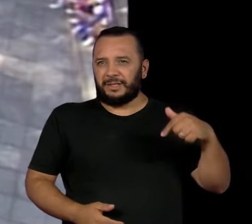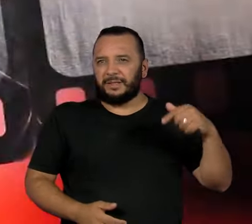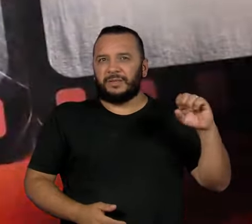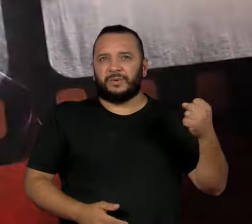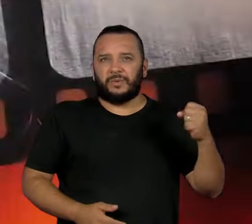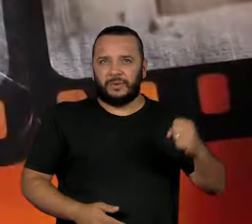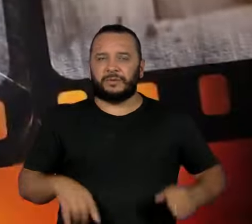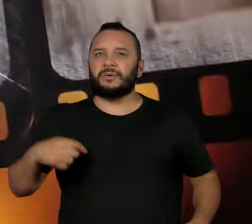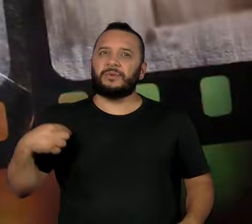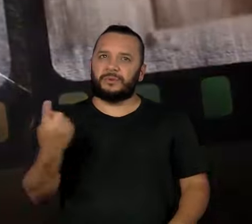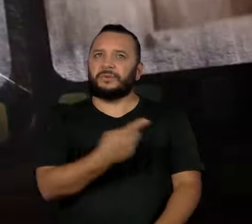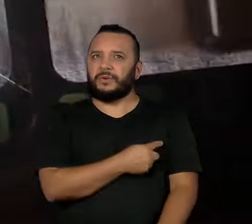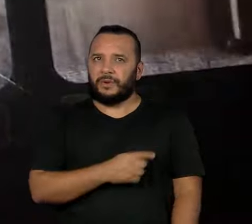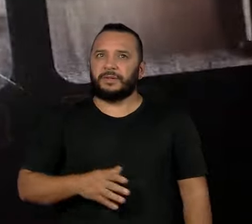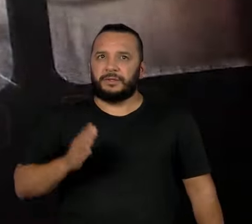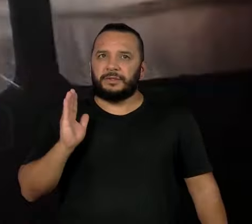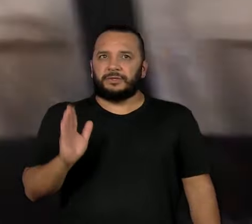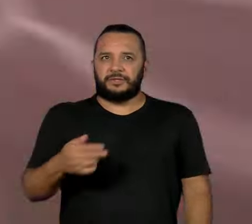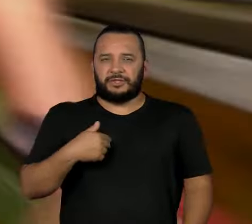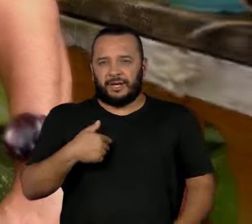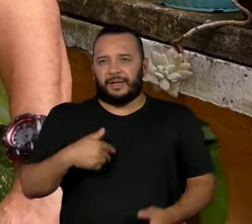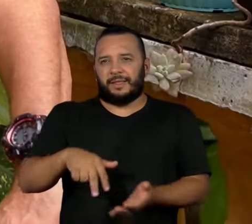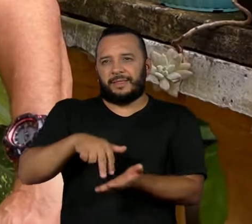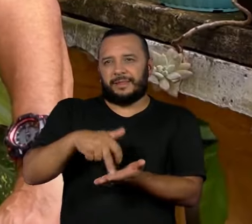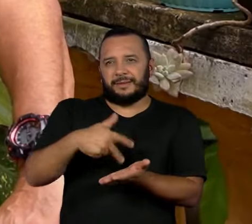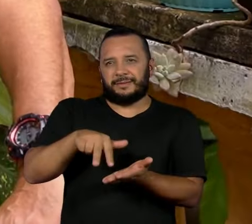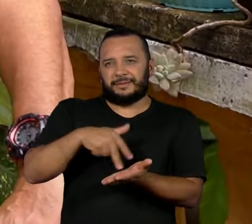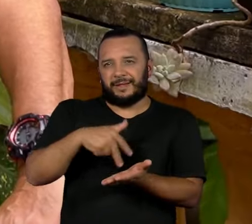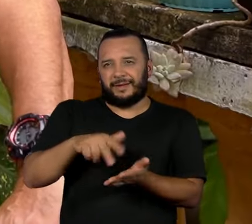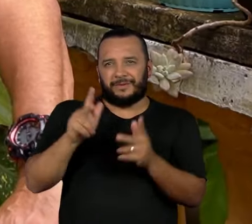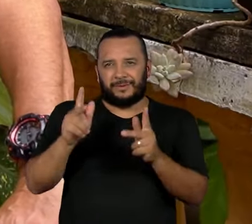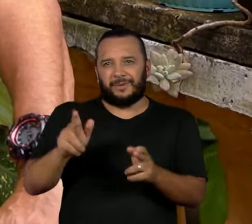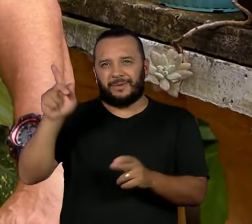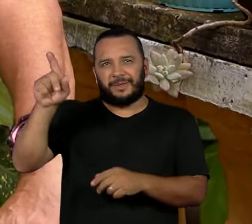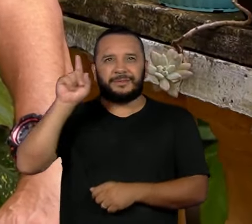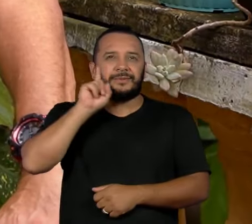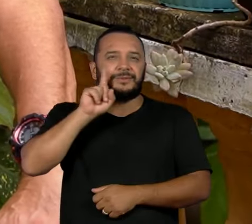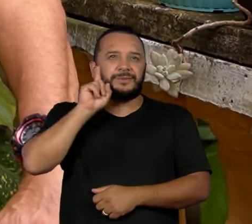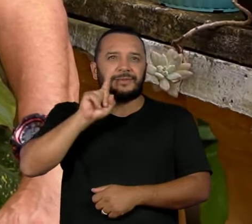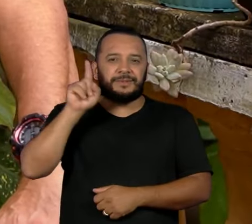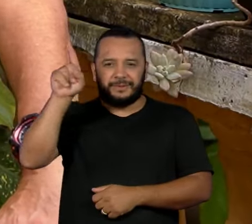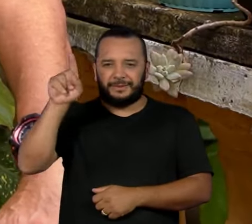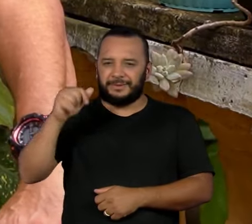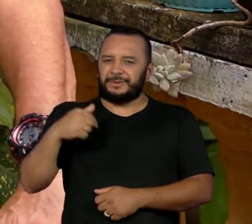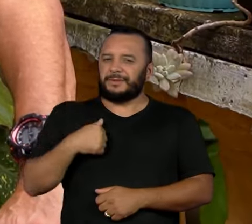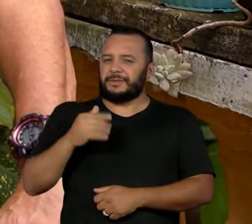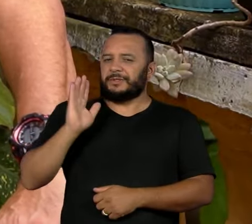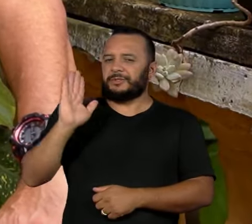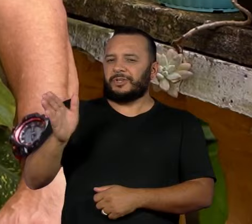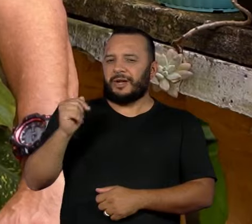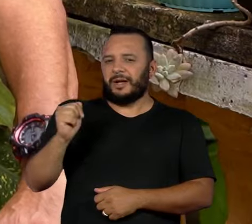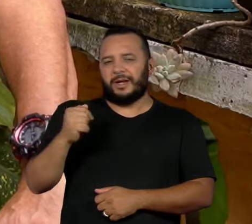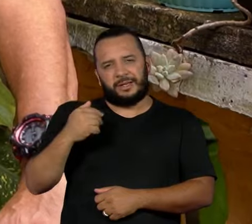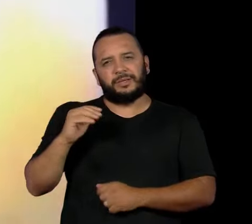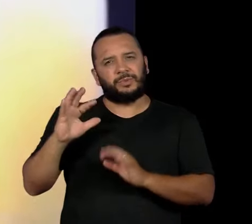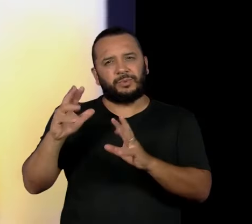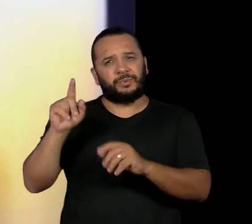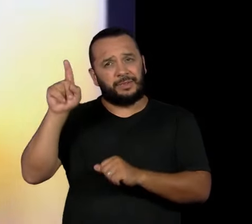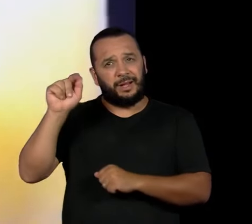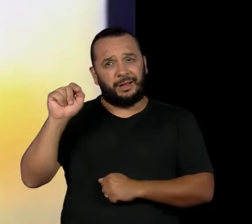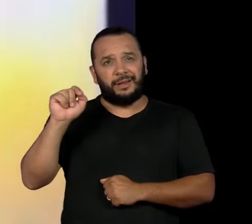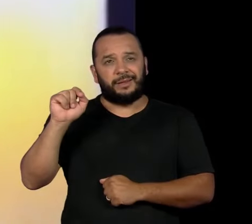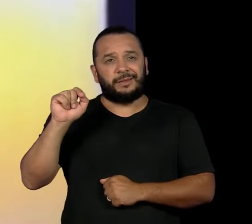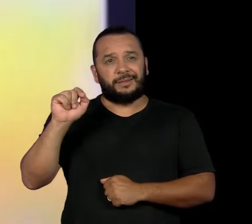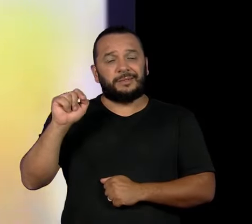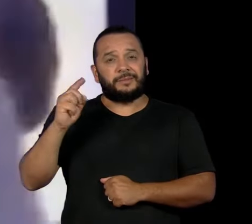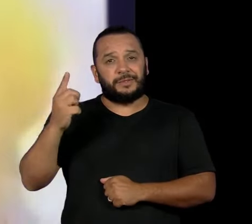já fazíamos aquelas coreografias que os americanos faziam lá na Soul Train, e tudo mais. Tanto que